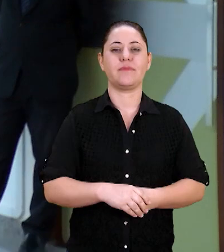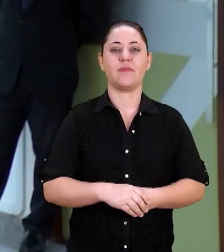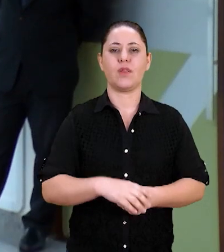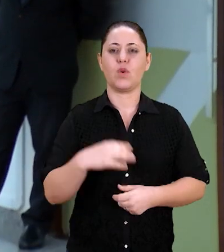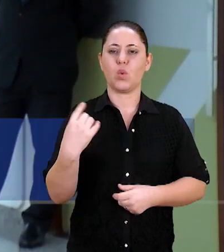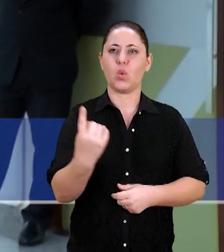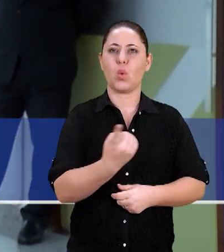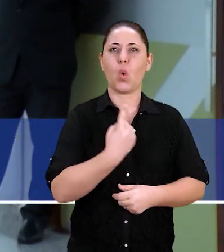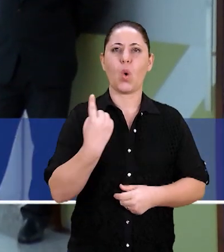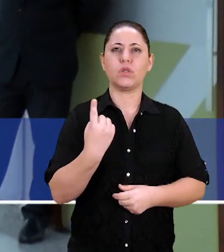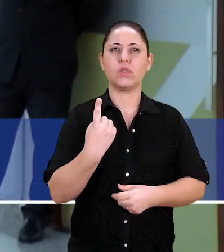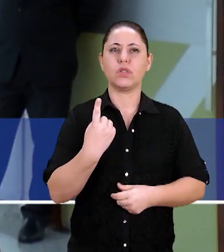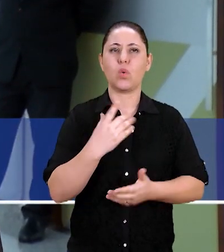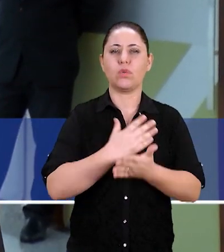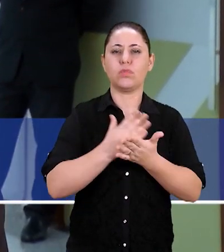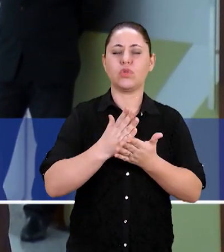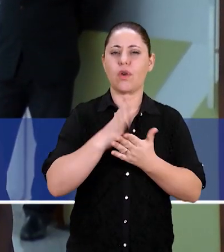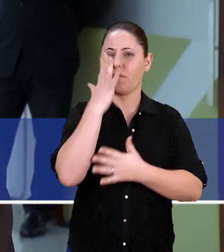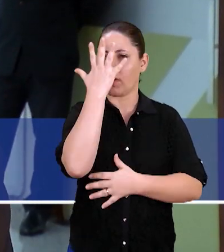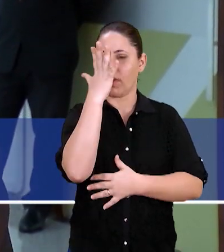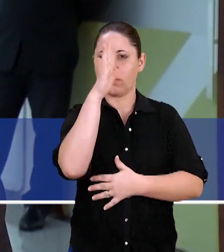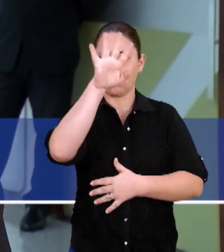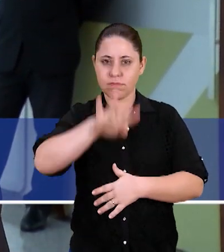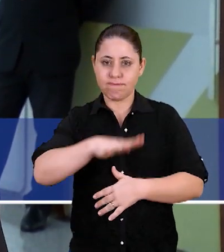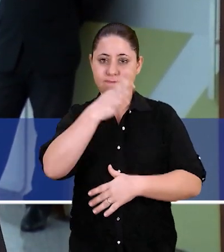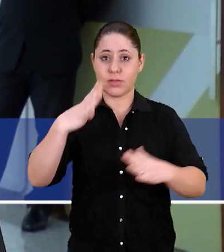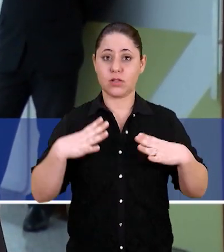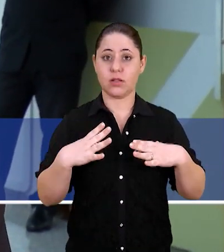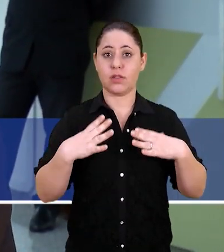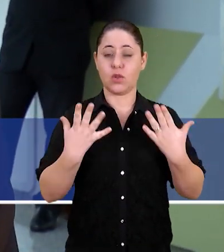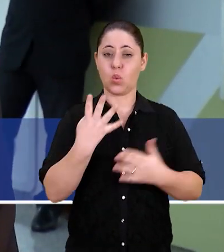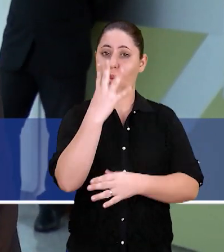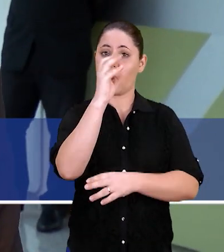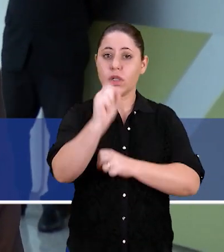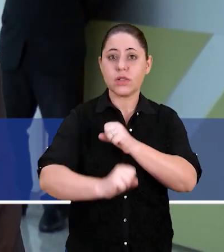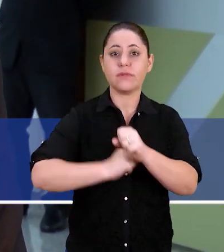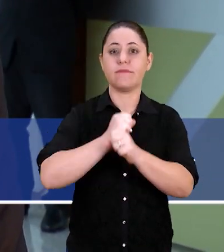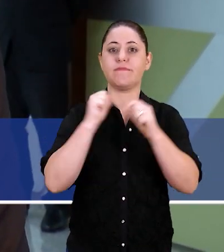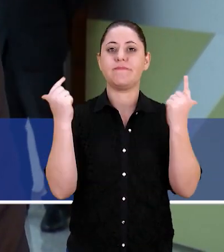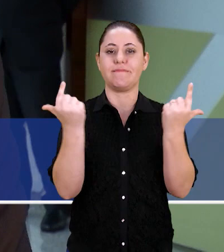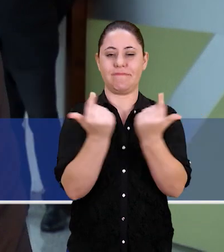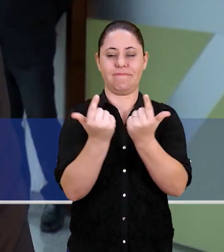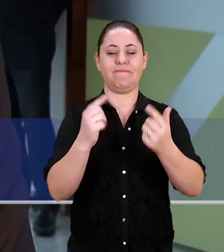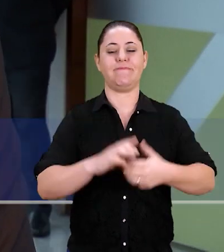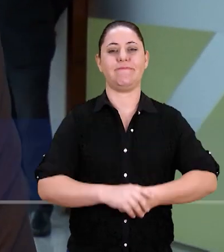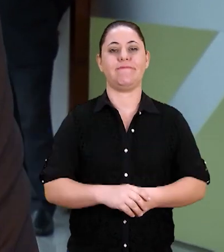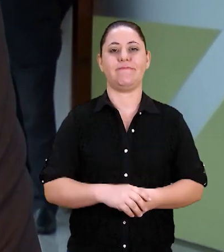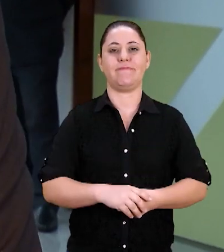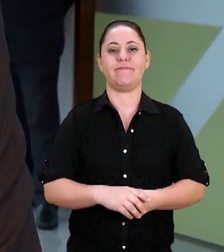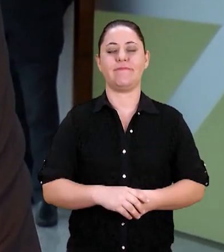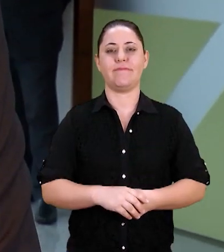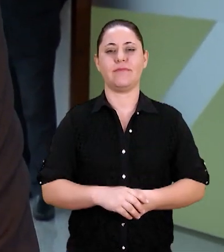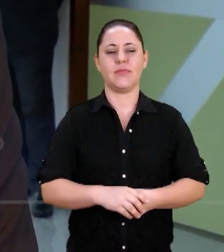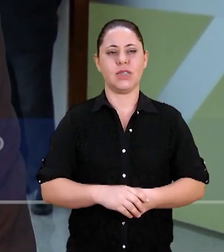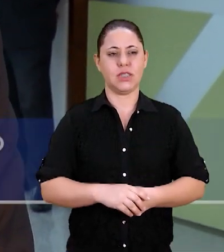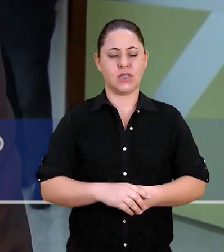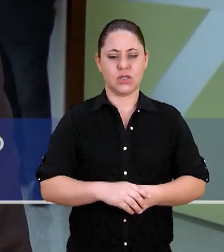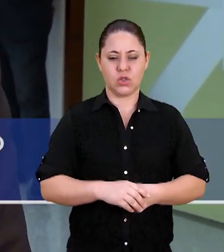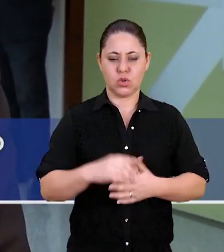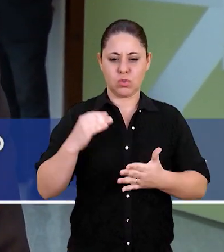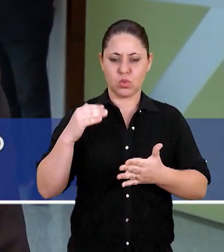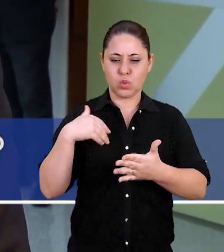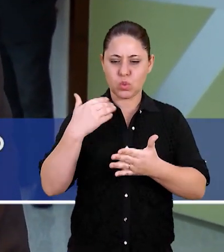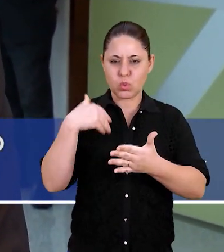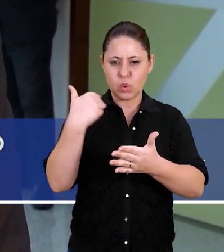desde fevereiro desse ano o calendário de comemorações dos 40 anos da Assembleia Legislativa. Durante todo esse